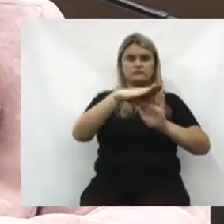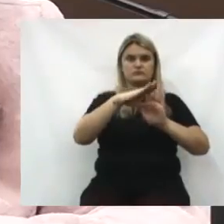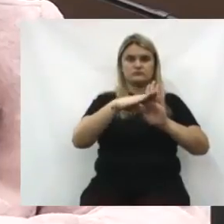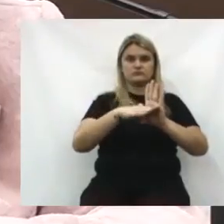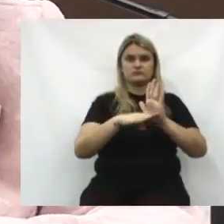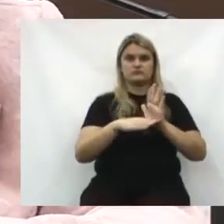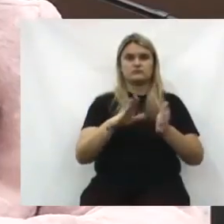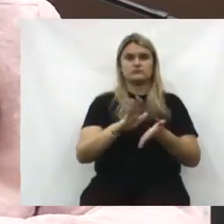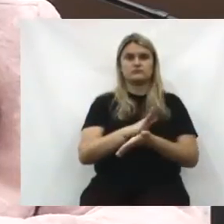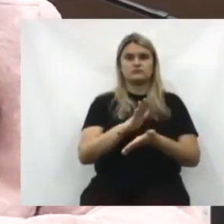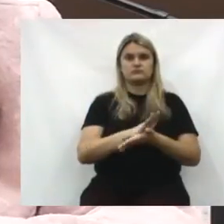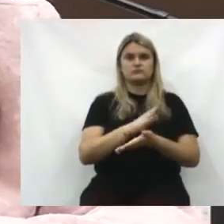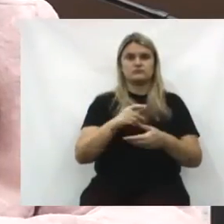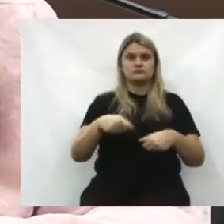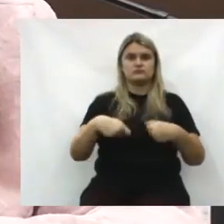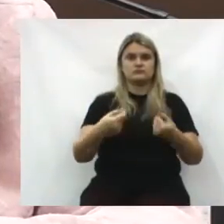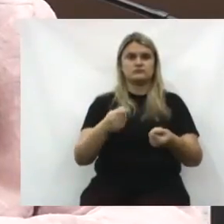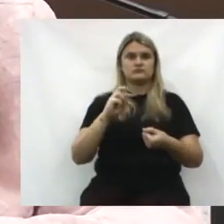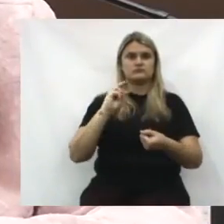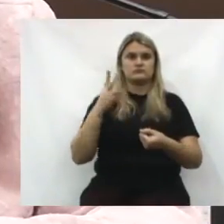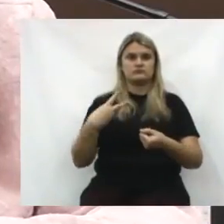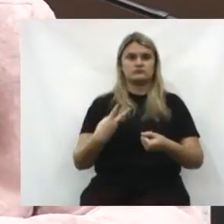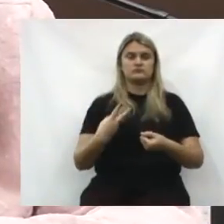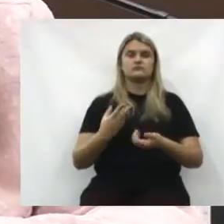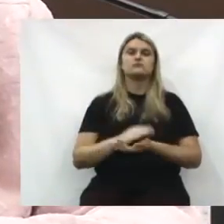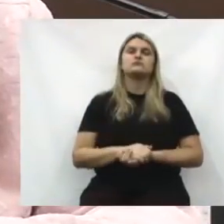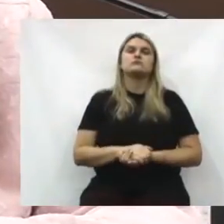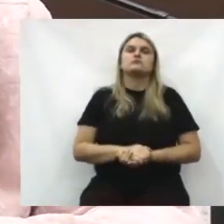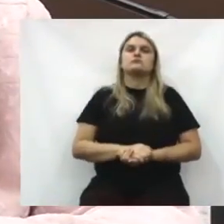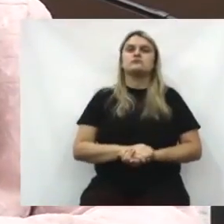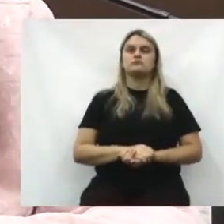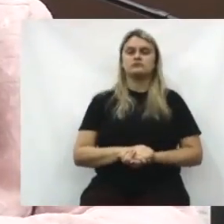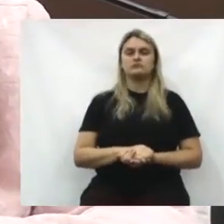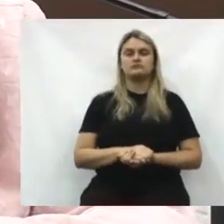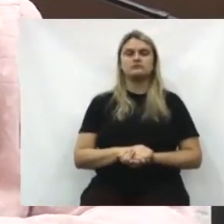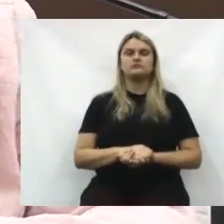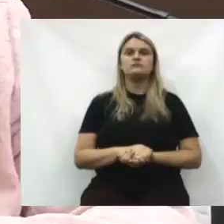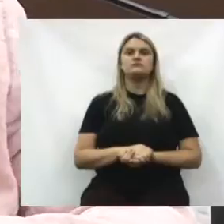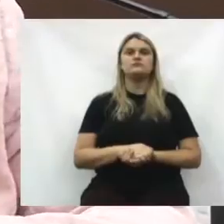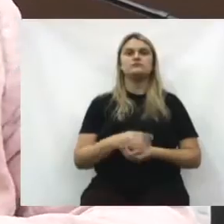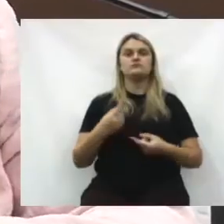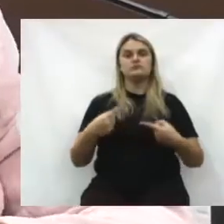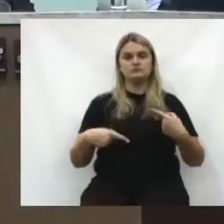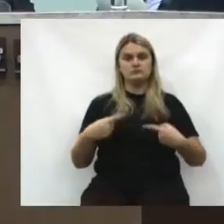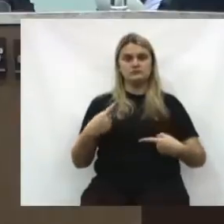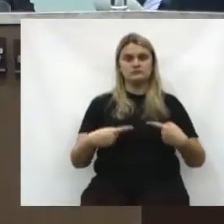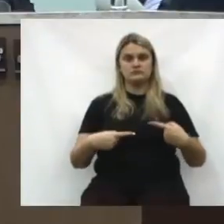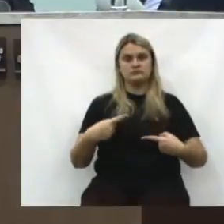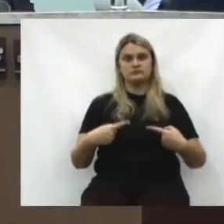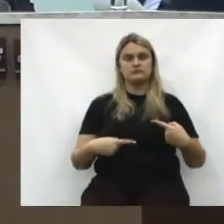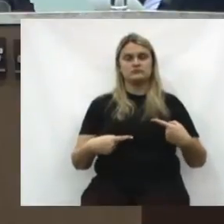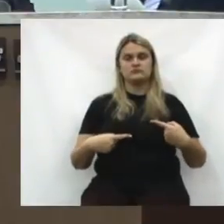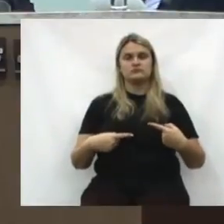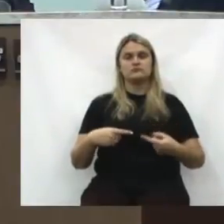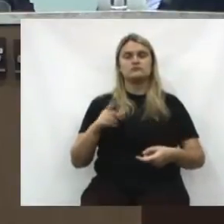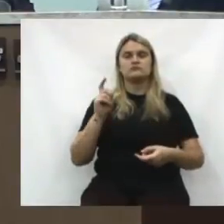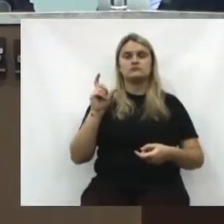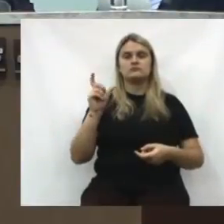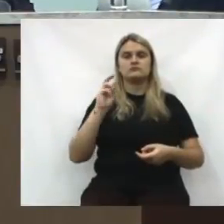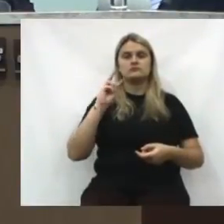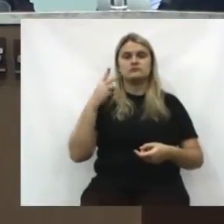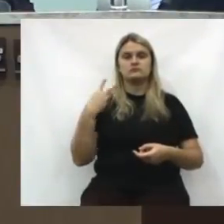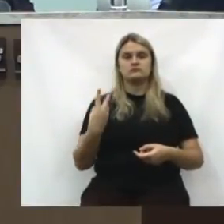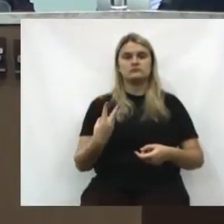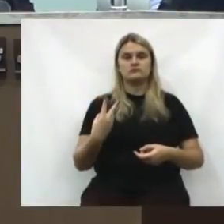e uma planilha com orçamentos entregue aos vereadores naquela ocasião da reunião. Em